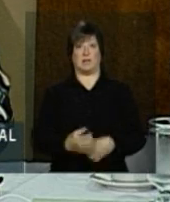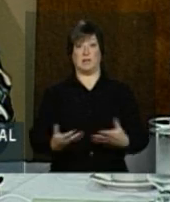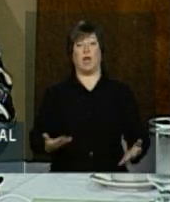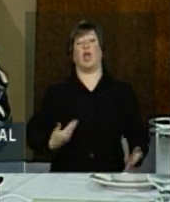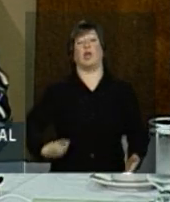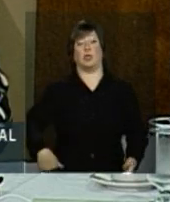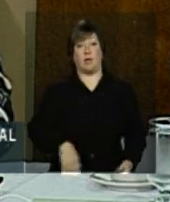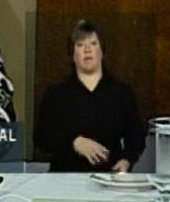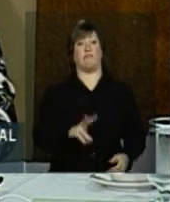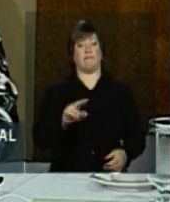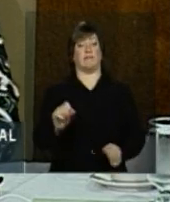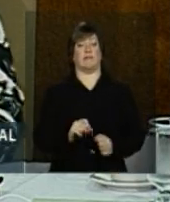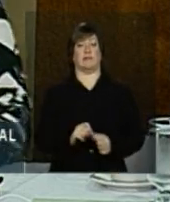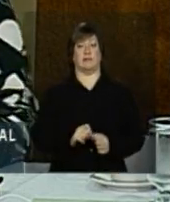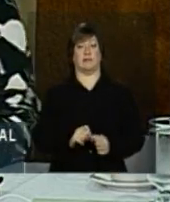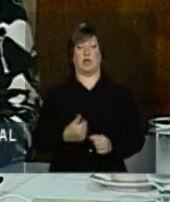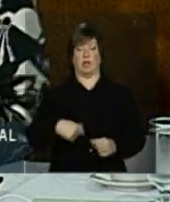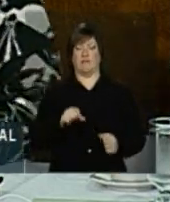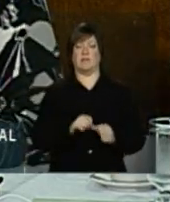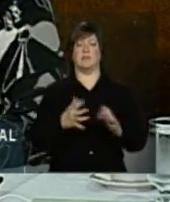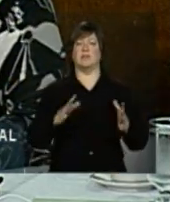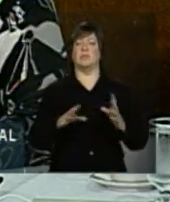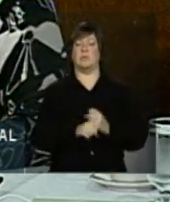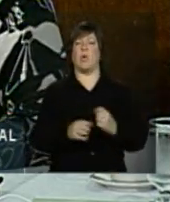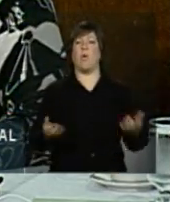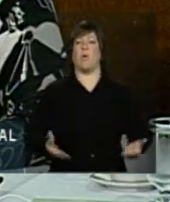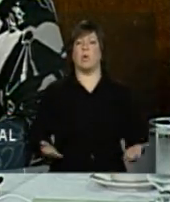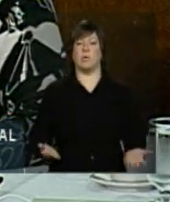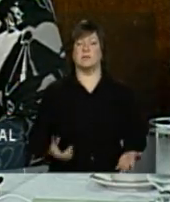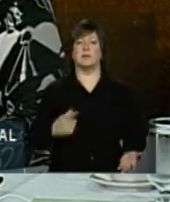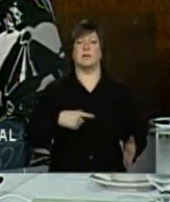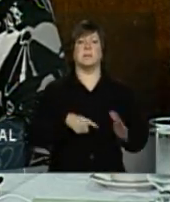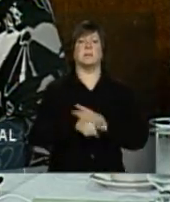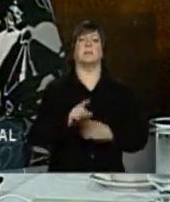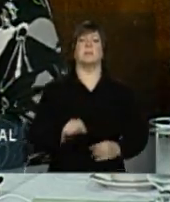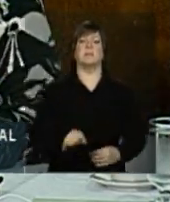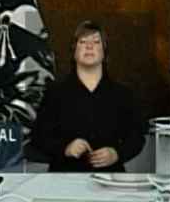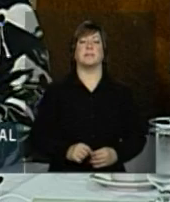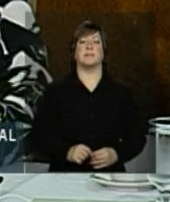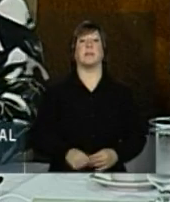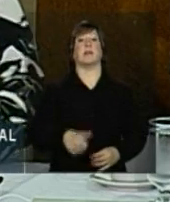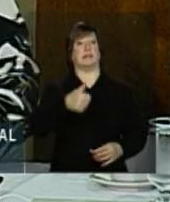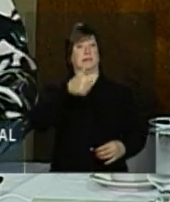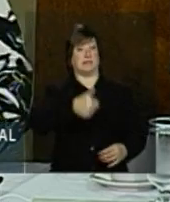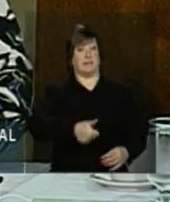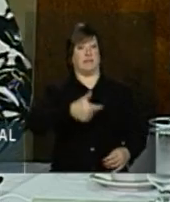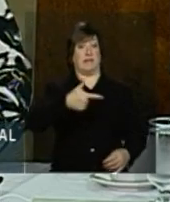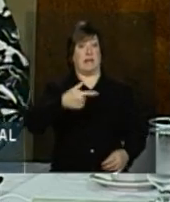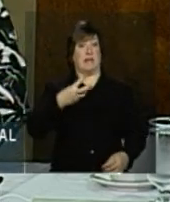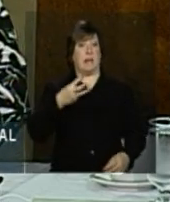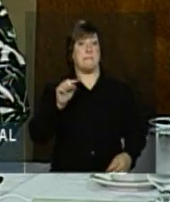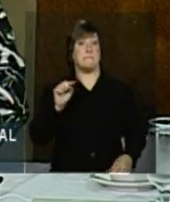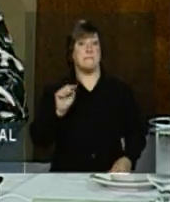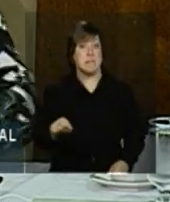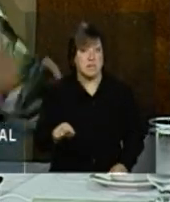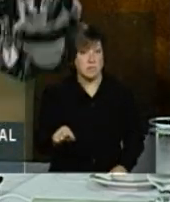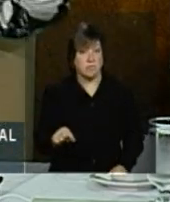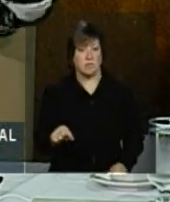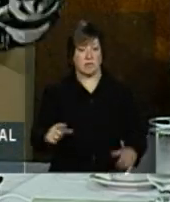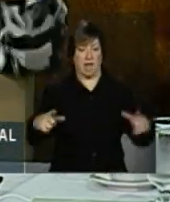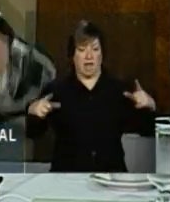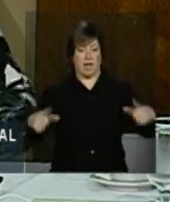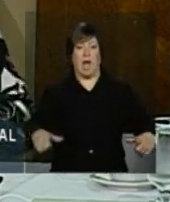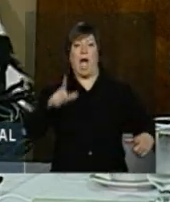vamos já fizemos c e quanto qual é o número que nós estamos hoje Cabral 123.000 cisternas fo foram